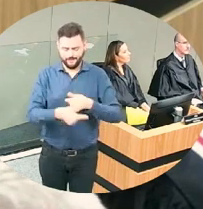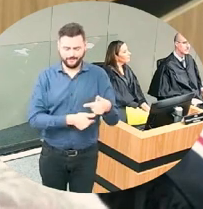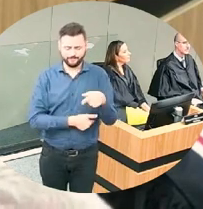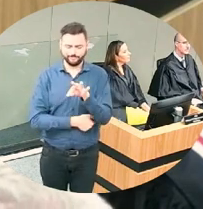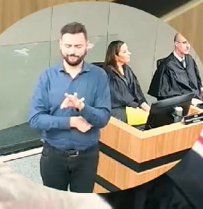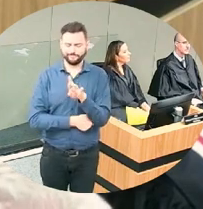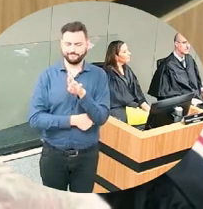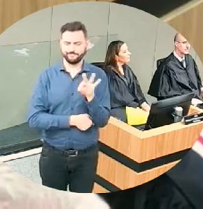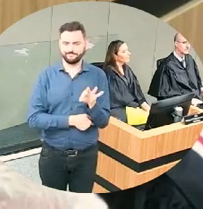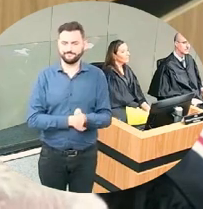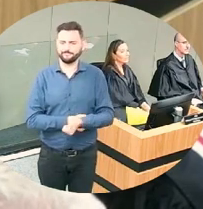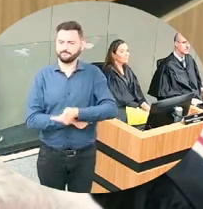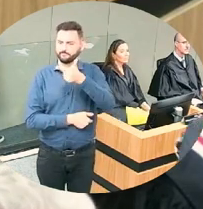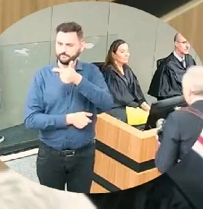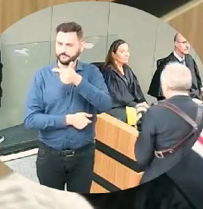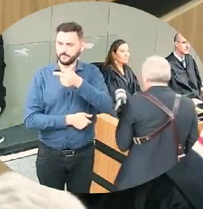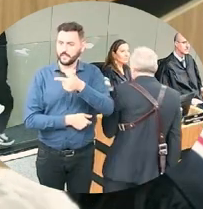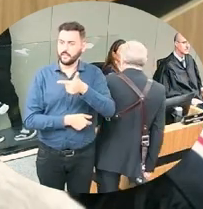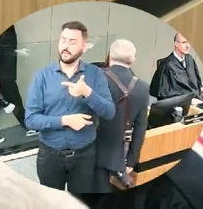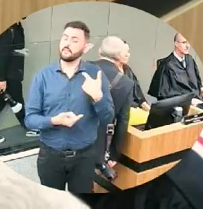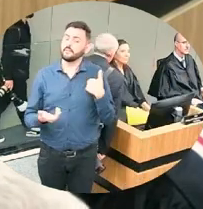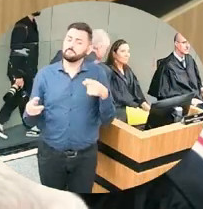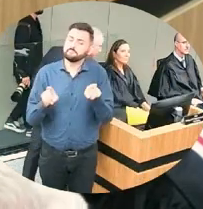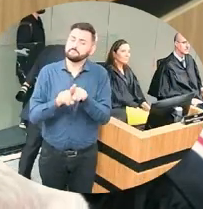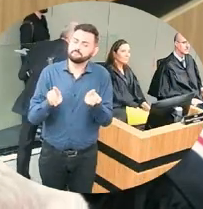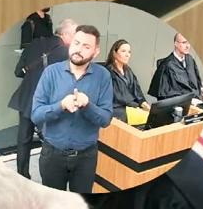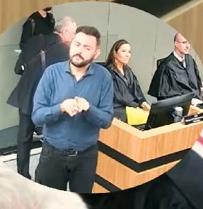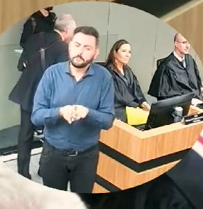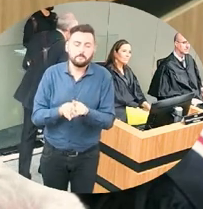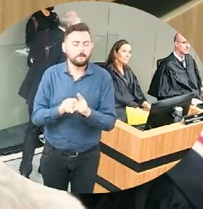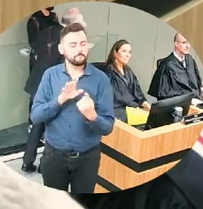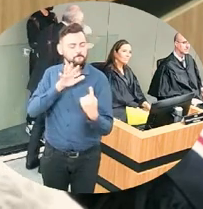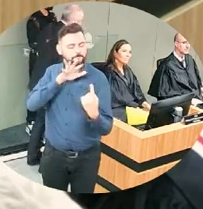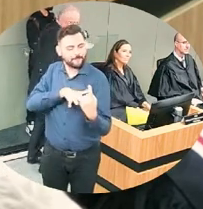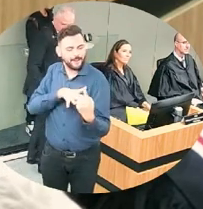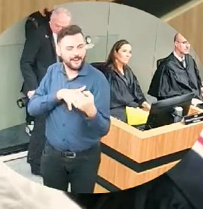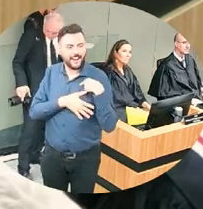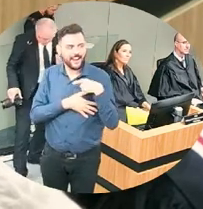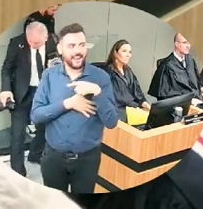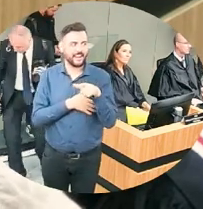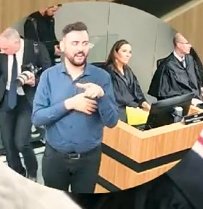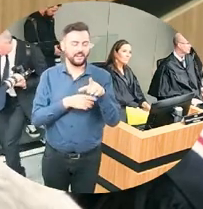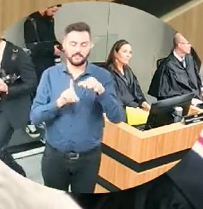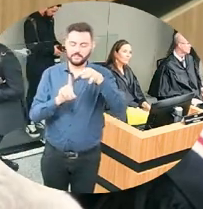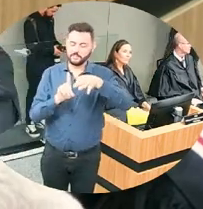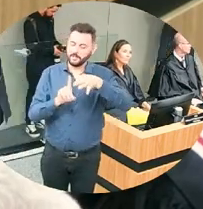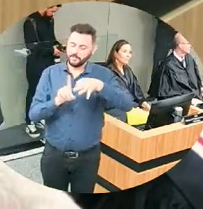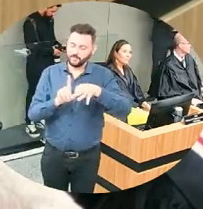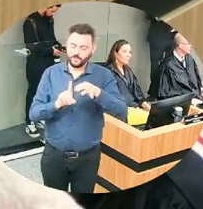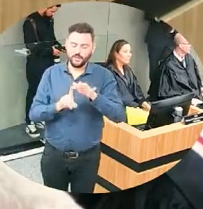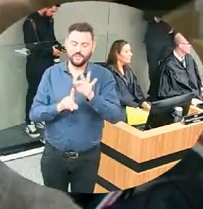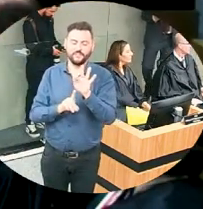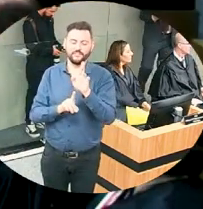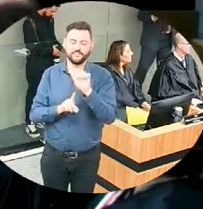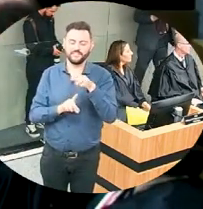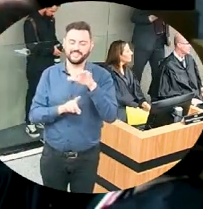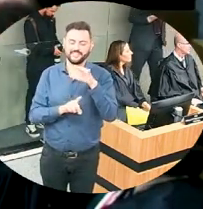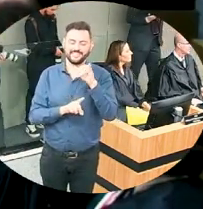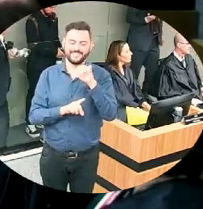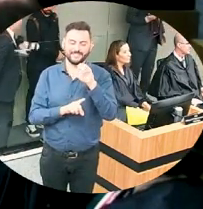região saudar o meu dileto amigo também Desembargador dearte Francisco Machado